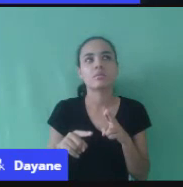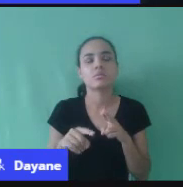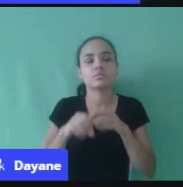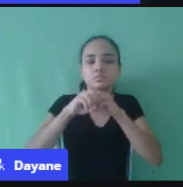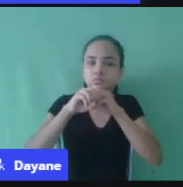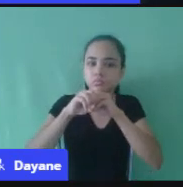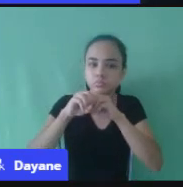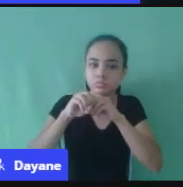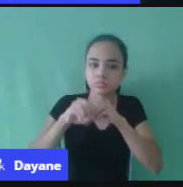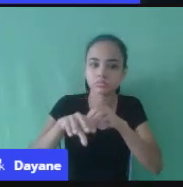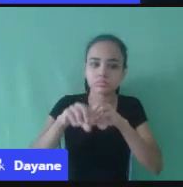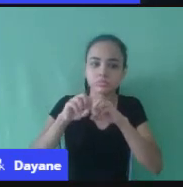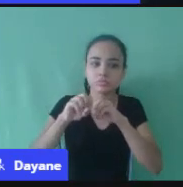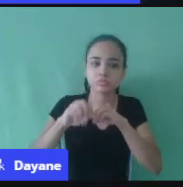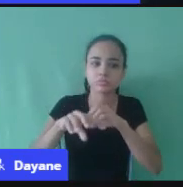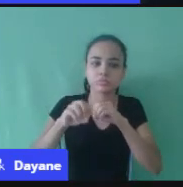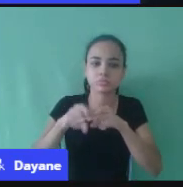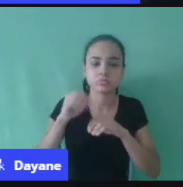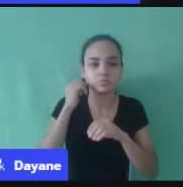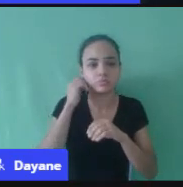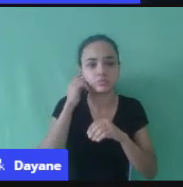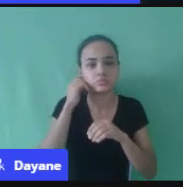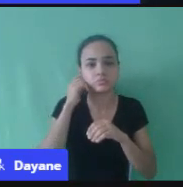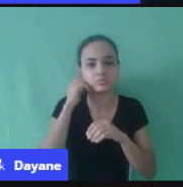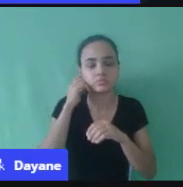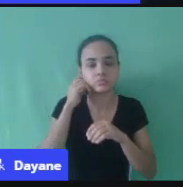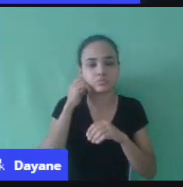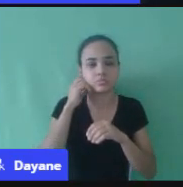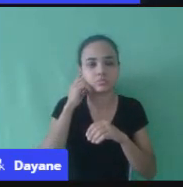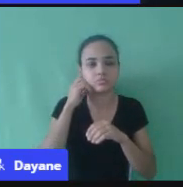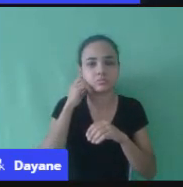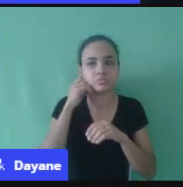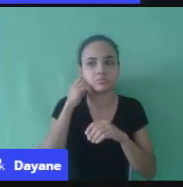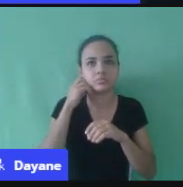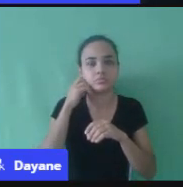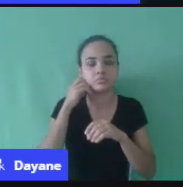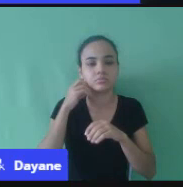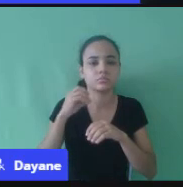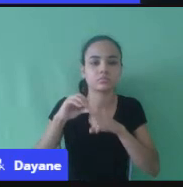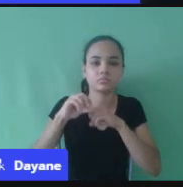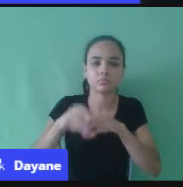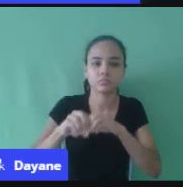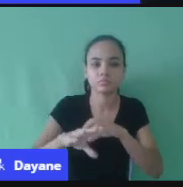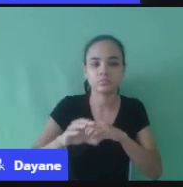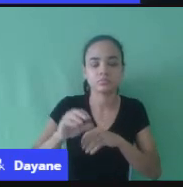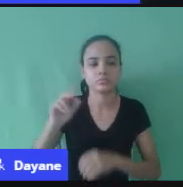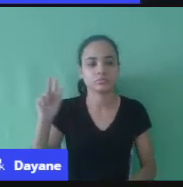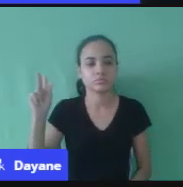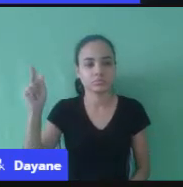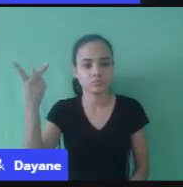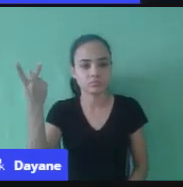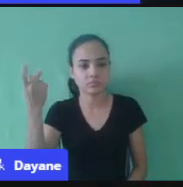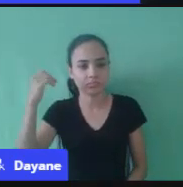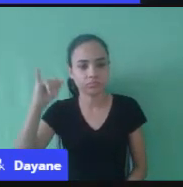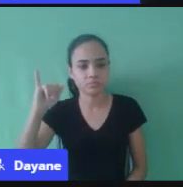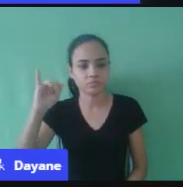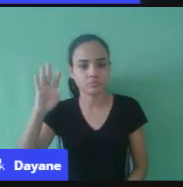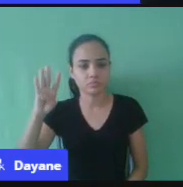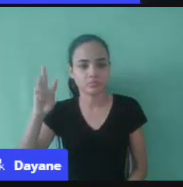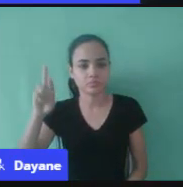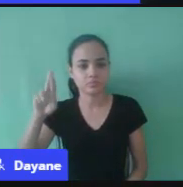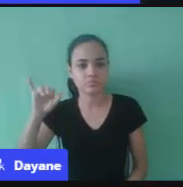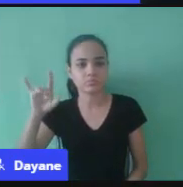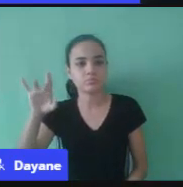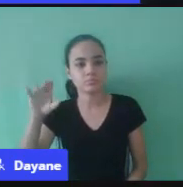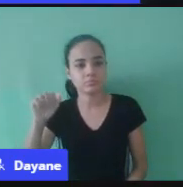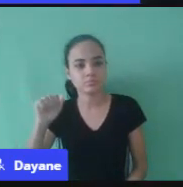essa educação híbrida venha para que a qualidade que nós perseguimos em educação ela